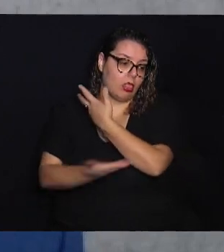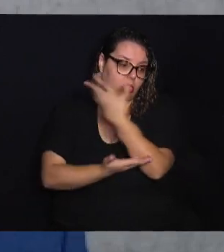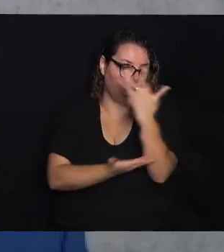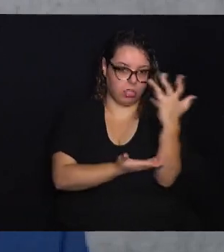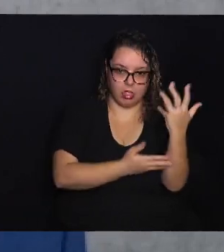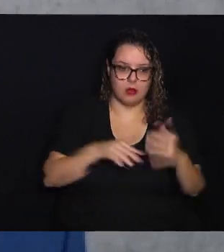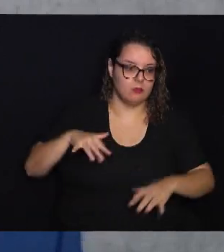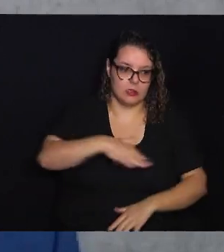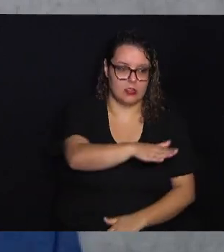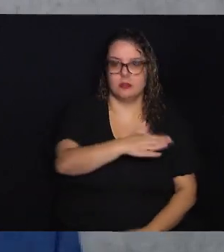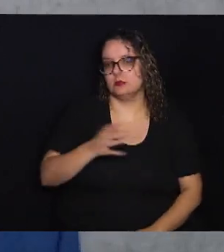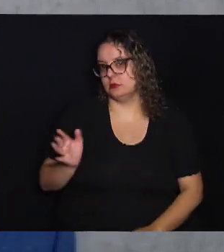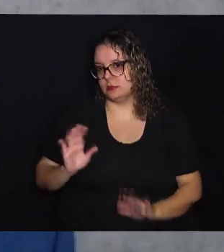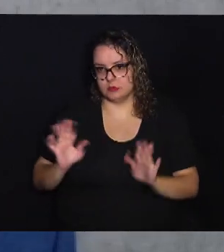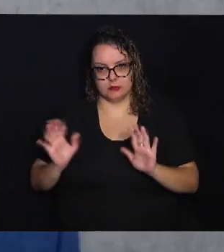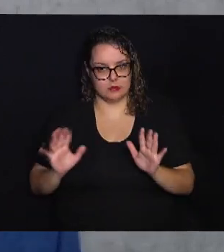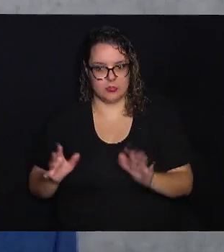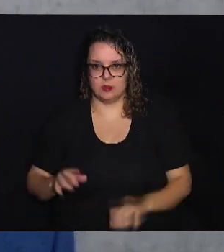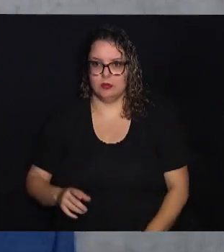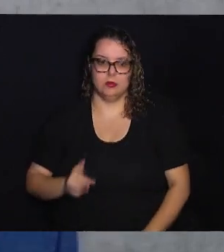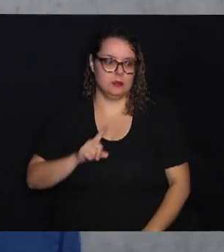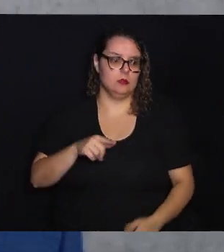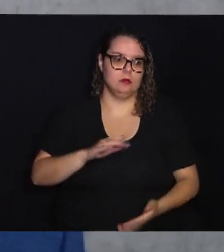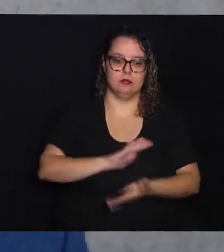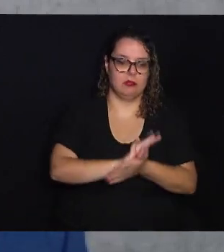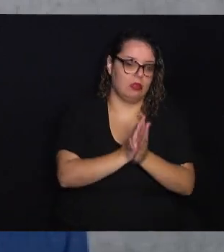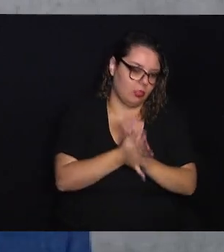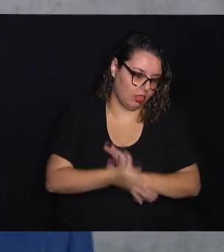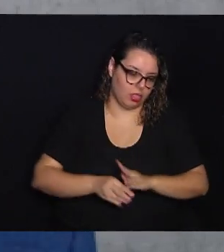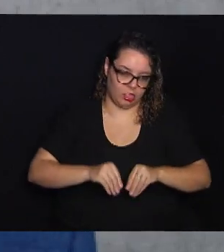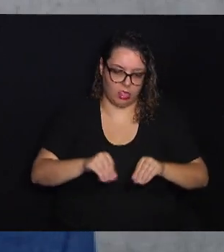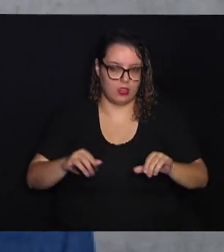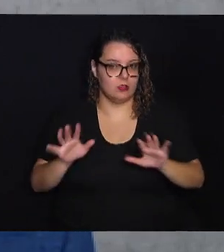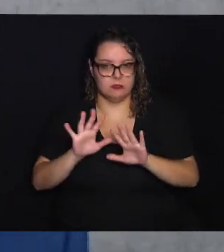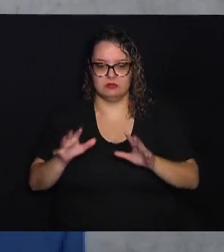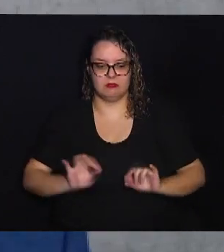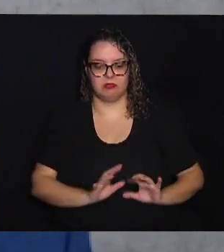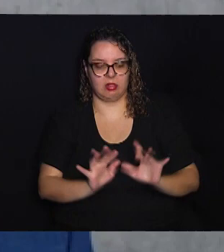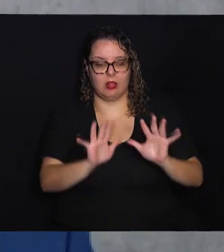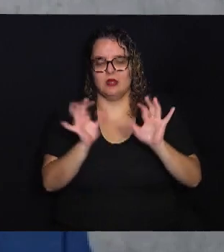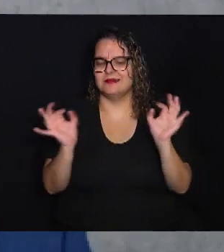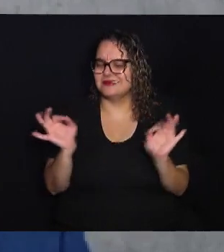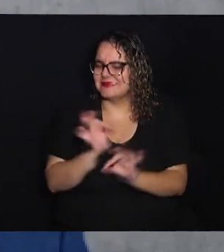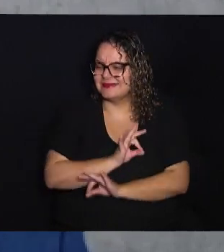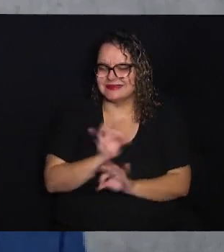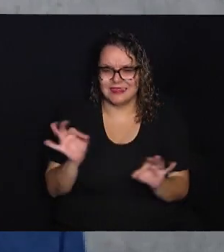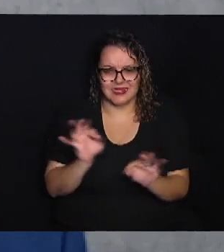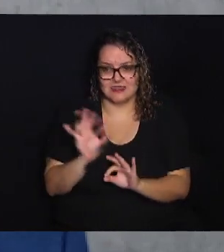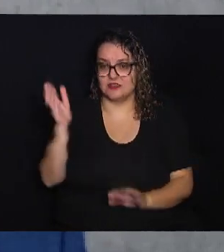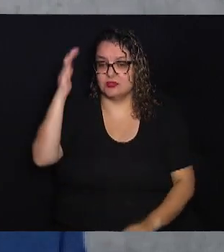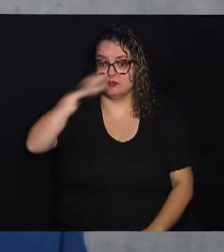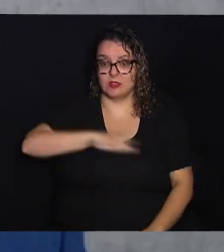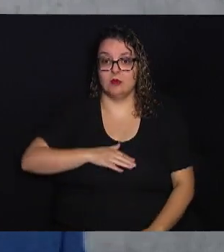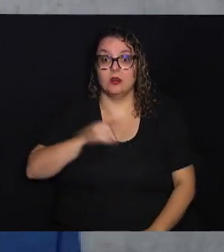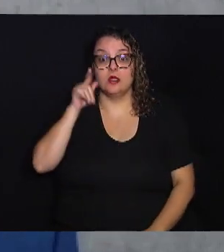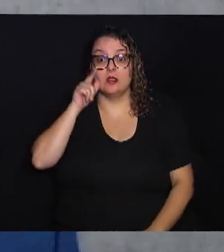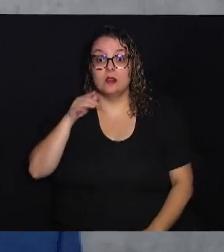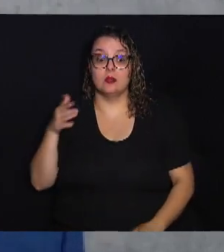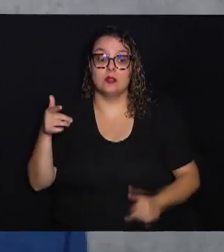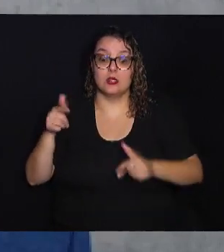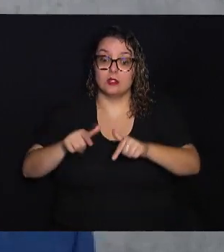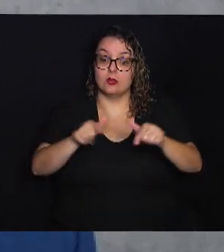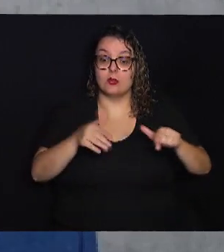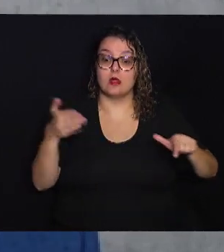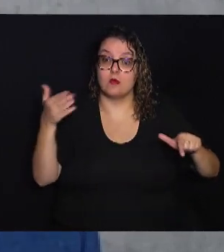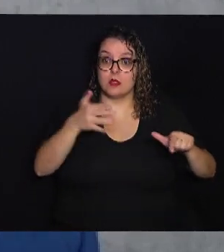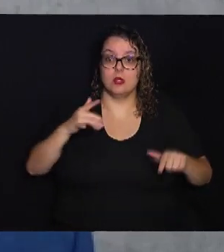precisa desmatar para você entrar, você não precisa impactar ali o solo, não gera poeira, não gera nenhum